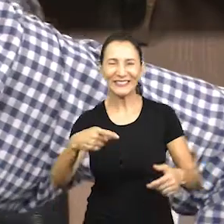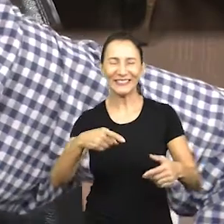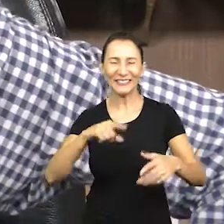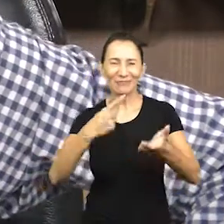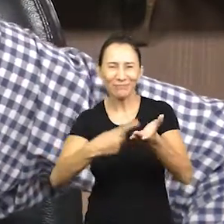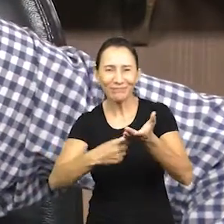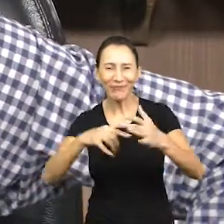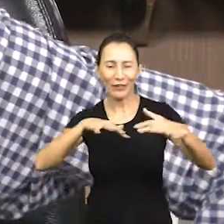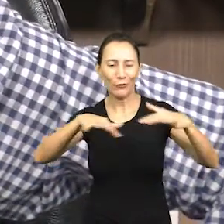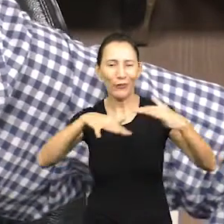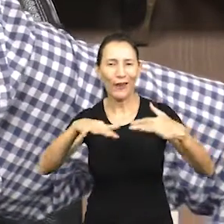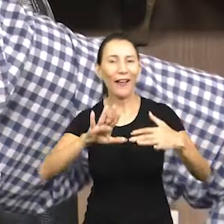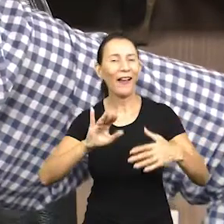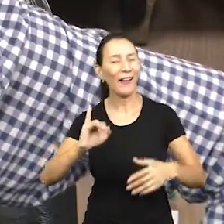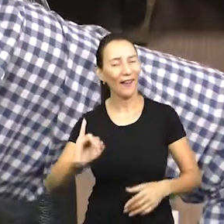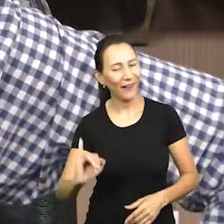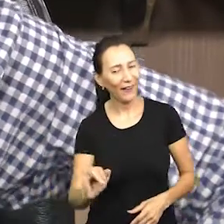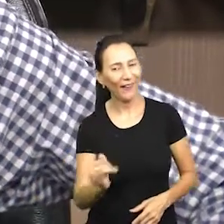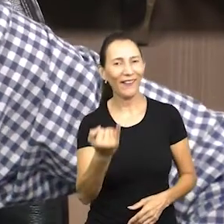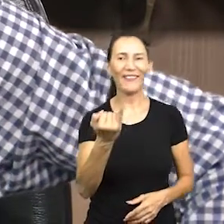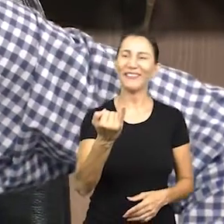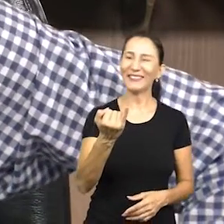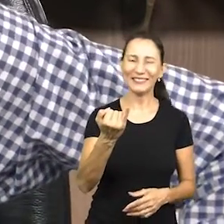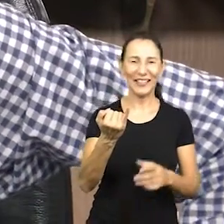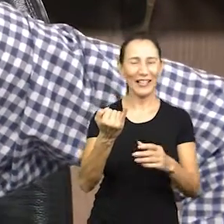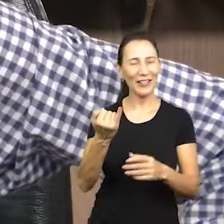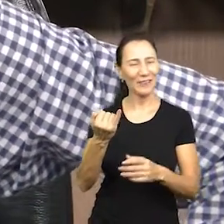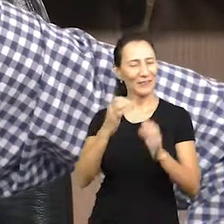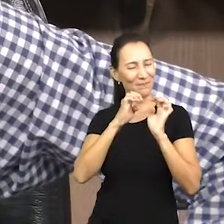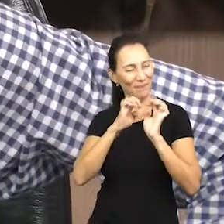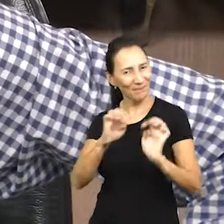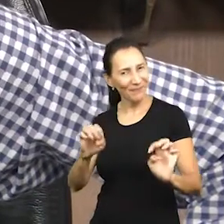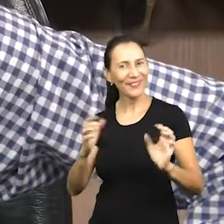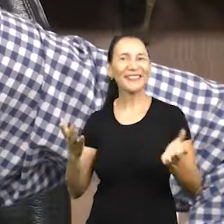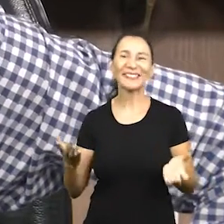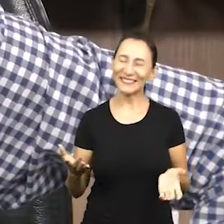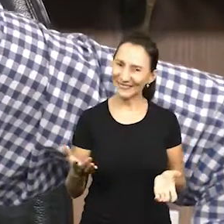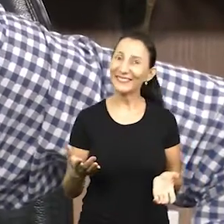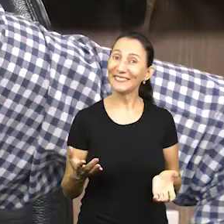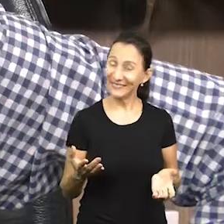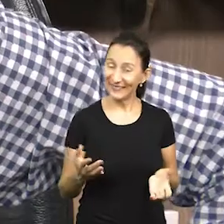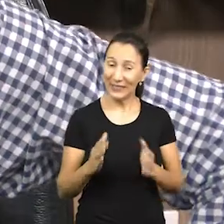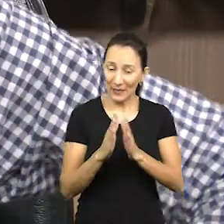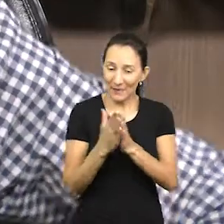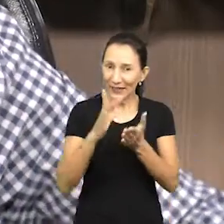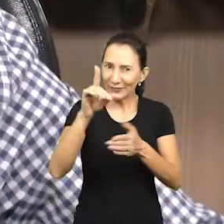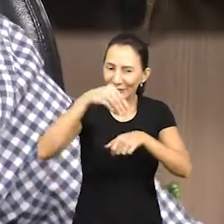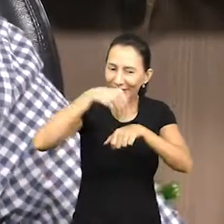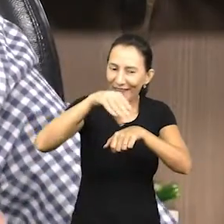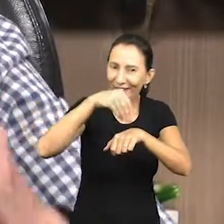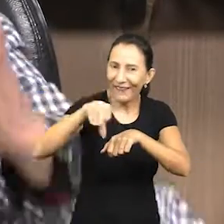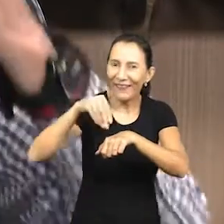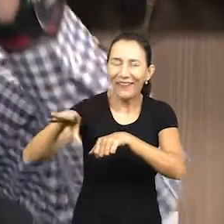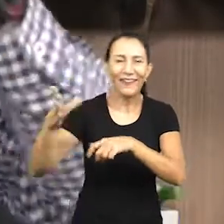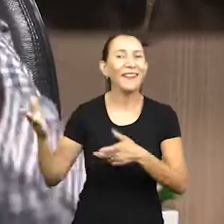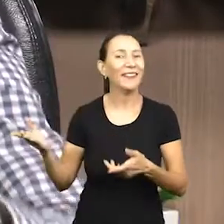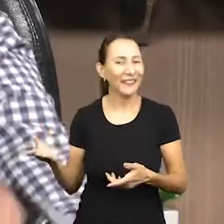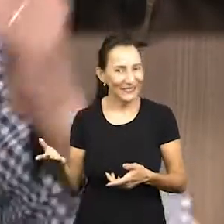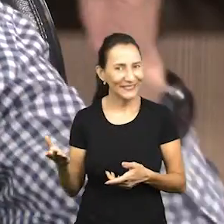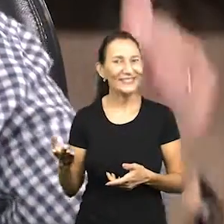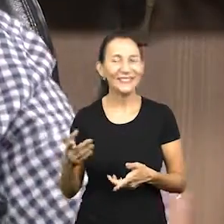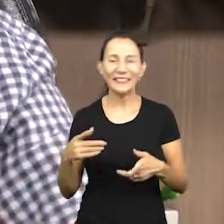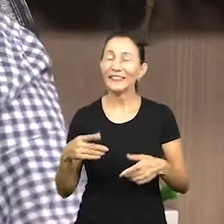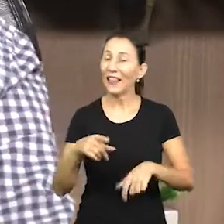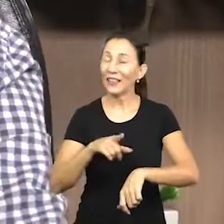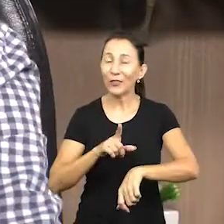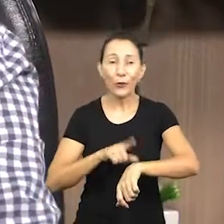mas eu não perdia oportunidade, que a Bíblia diz, aproveitar as oportunidades e prega o Evangelho. Pregue a